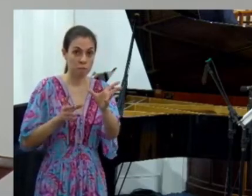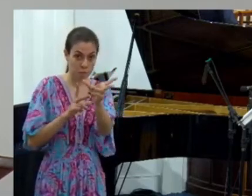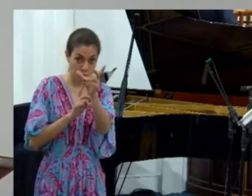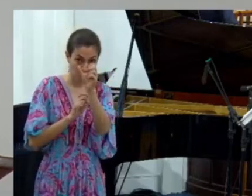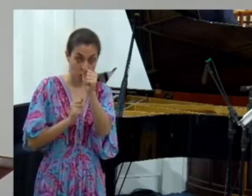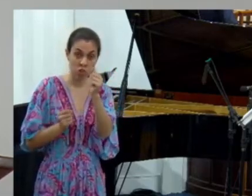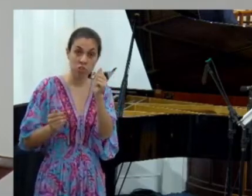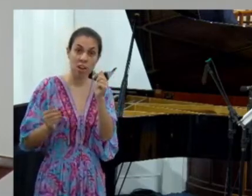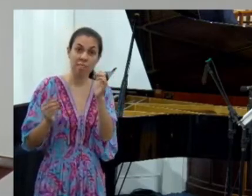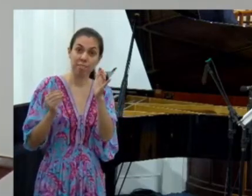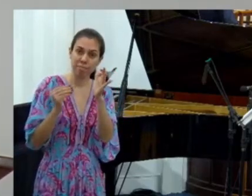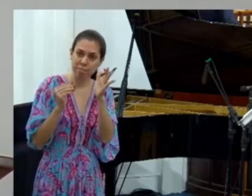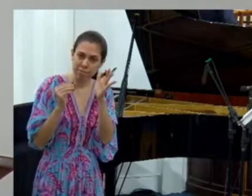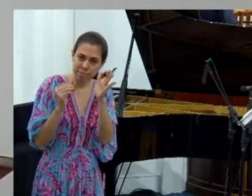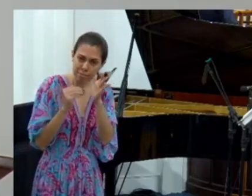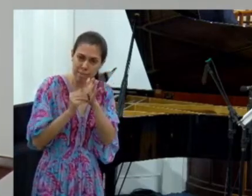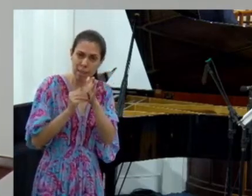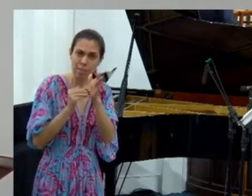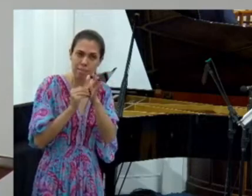fé.